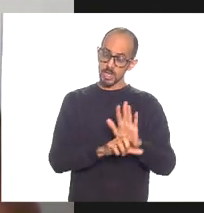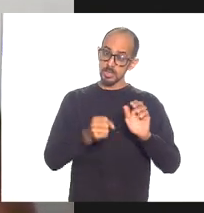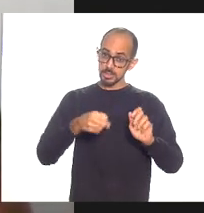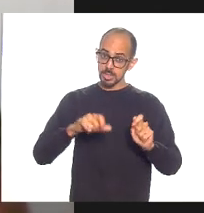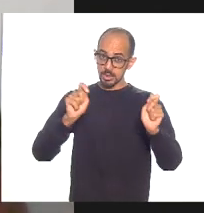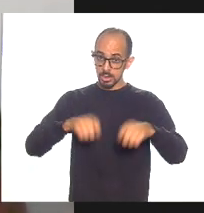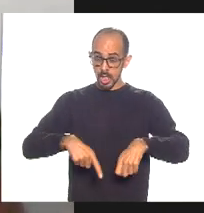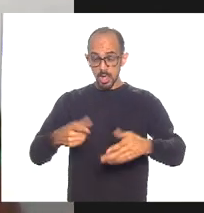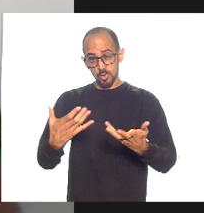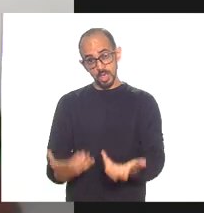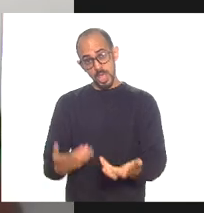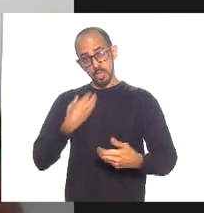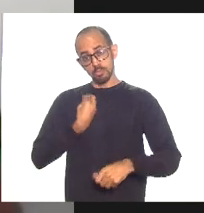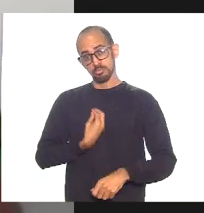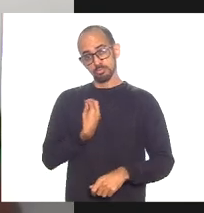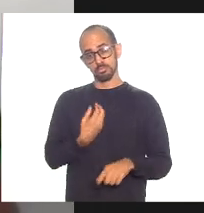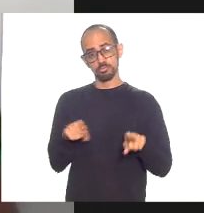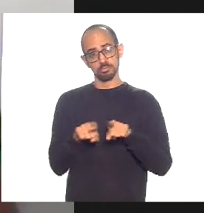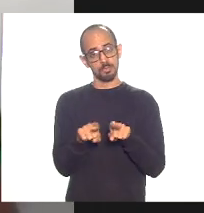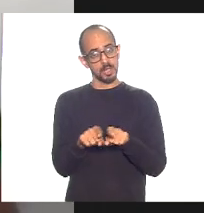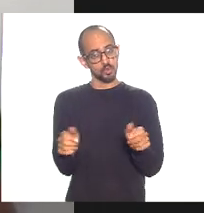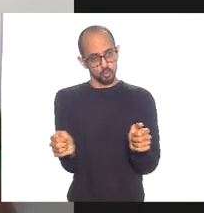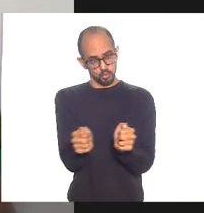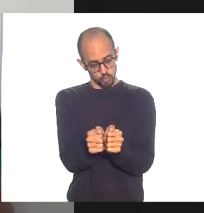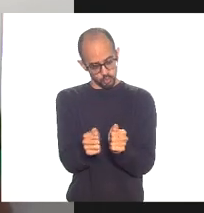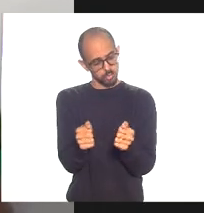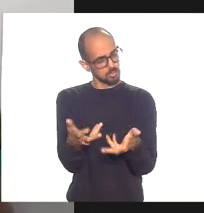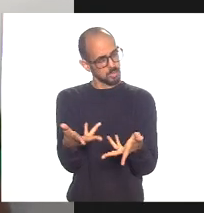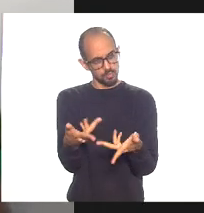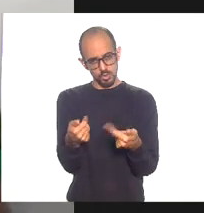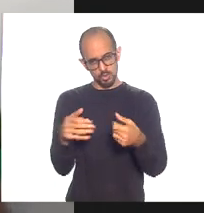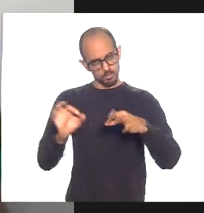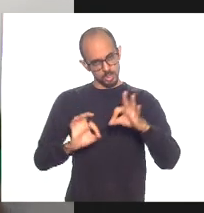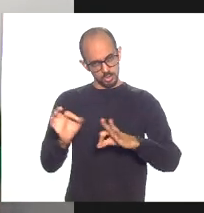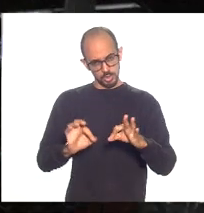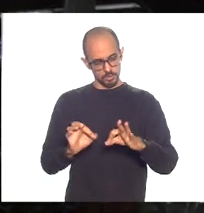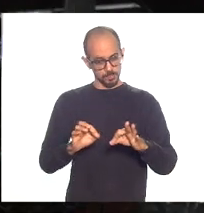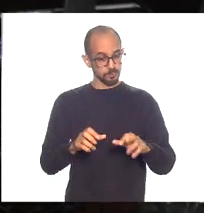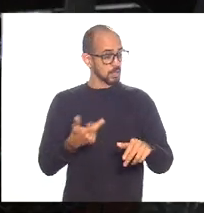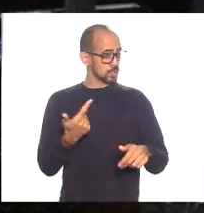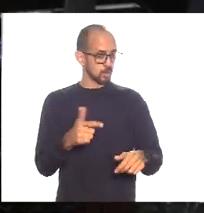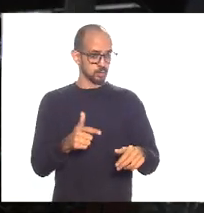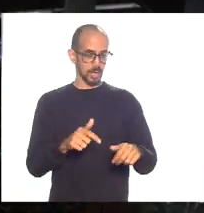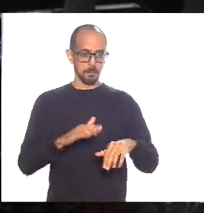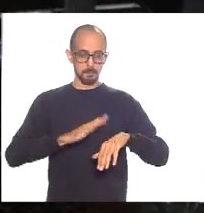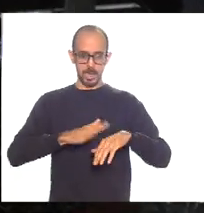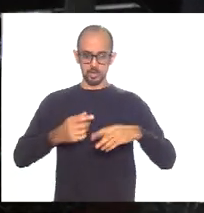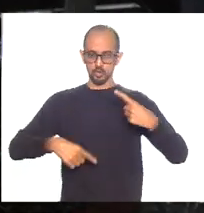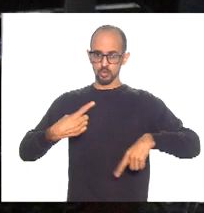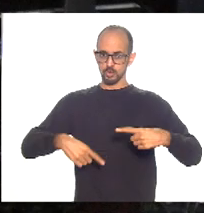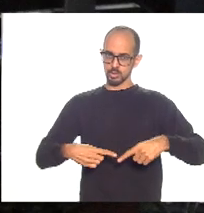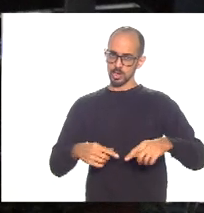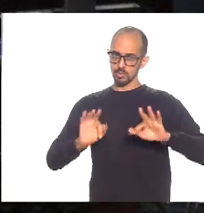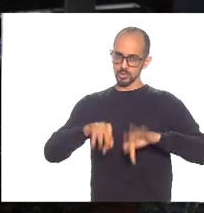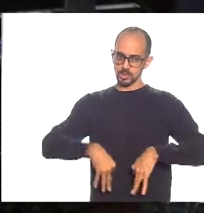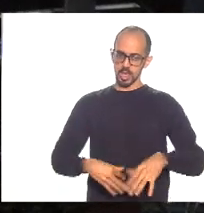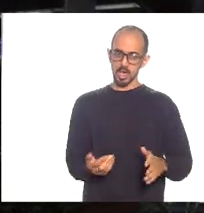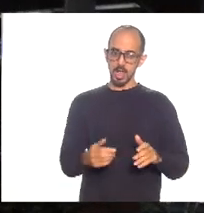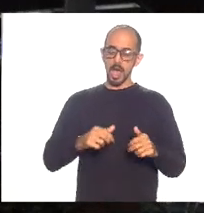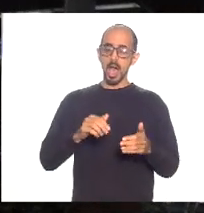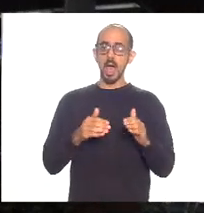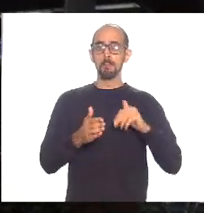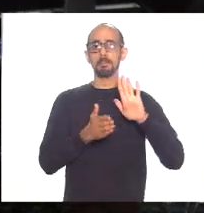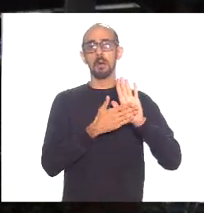ainda coautoria num excelente projeto que apresento. Obrigada, senhor presidente. Não havendo quem queira discutir, encerra a discussão. O presente proposta recebeu